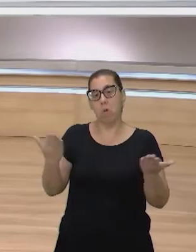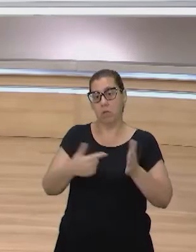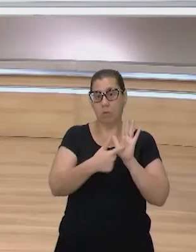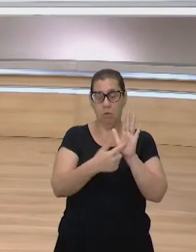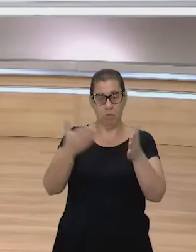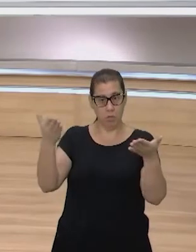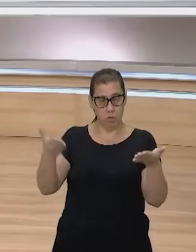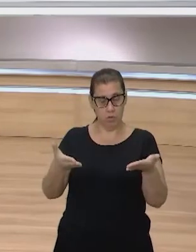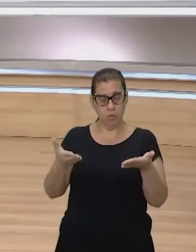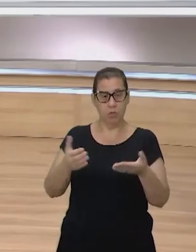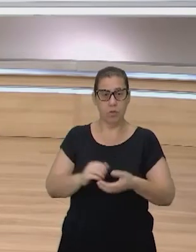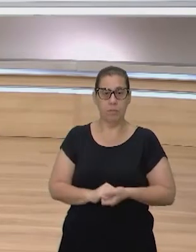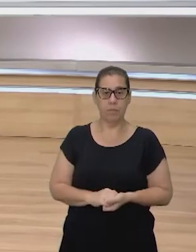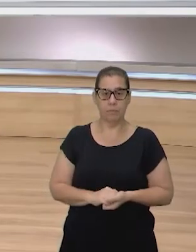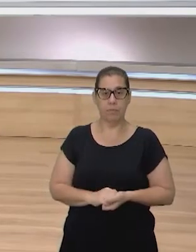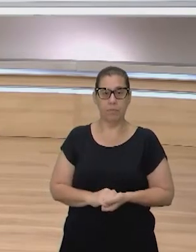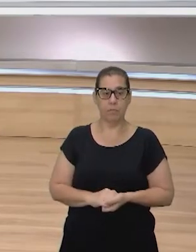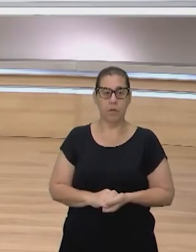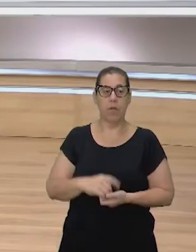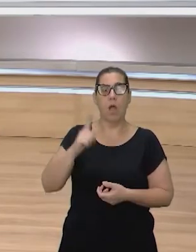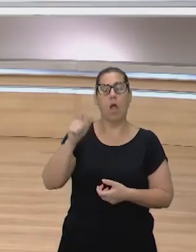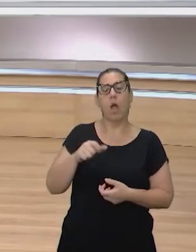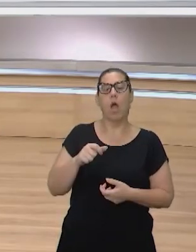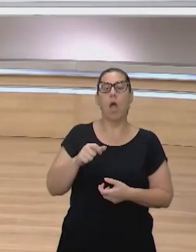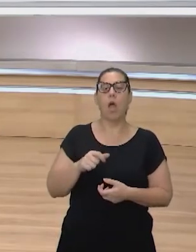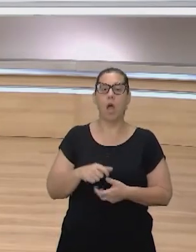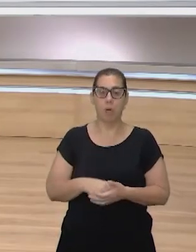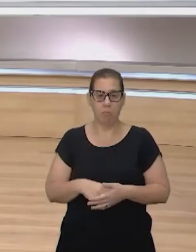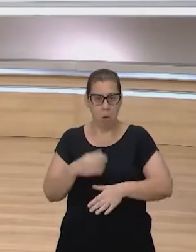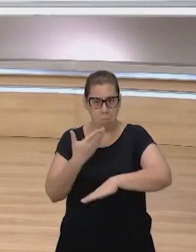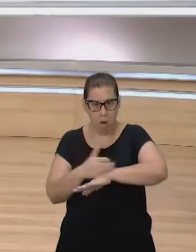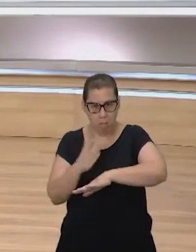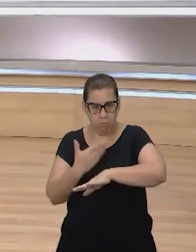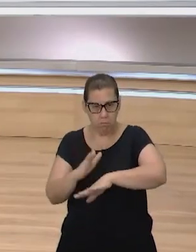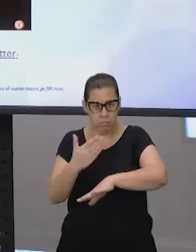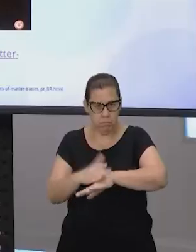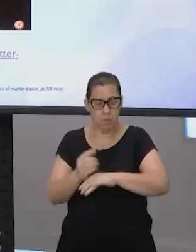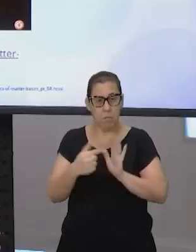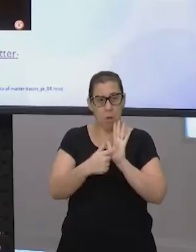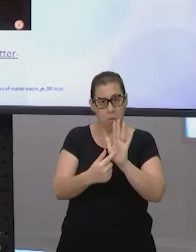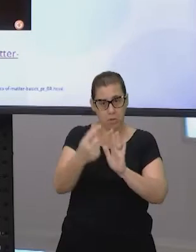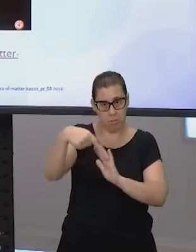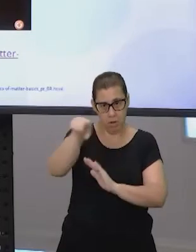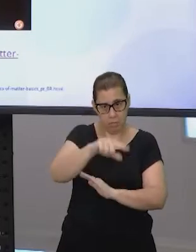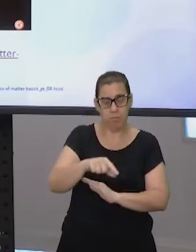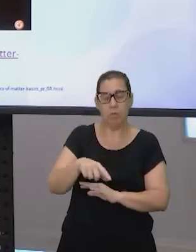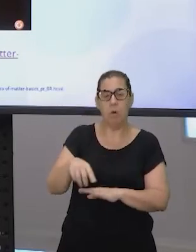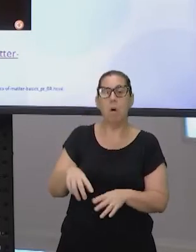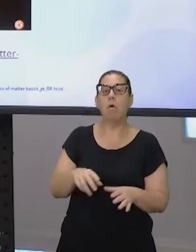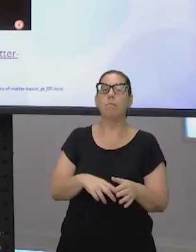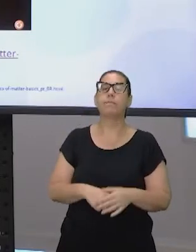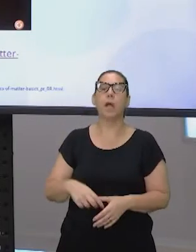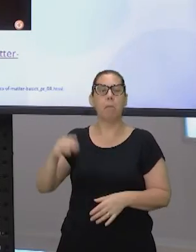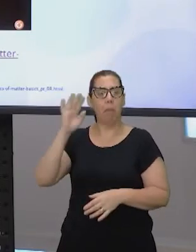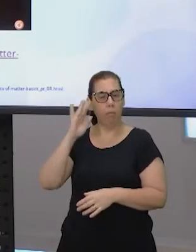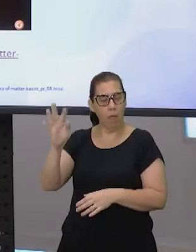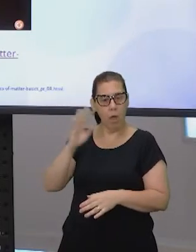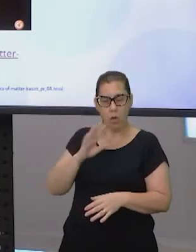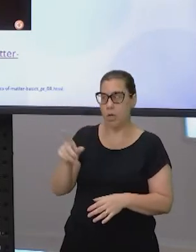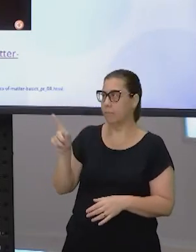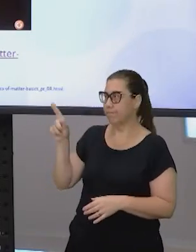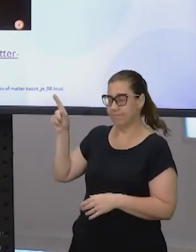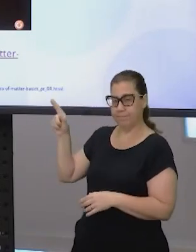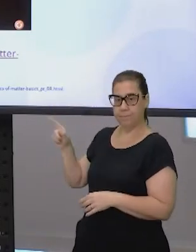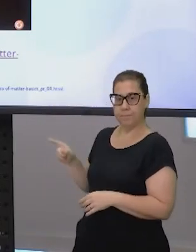hoje, olha só, é um simulador legal que vai demonstrar aqui a teoria cinético-molecular, tá